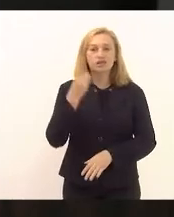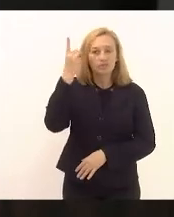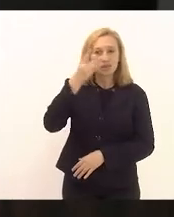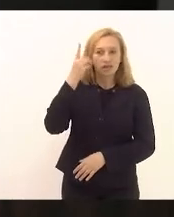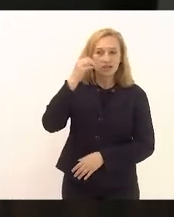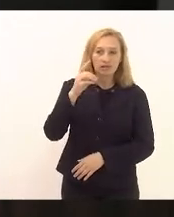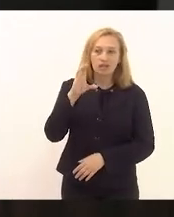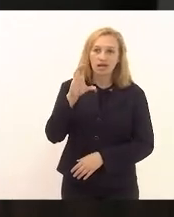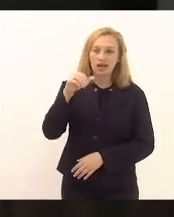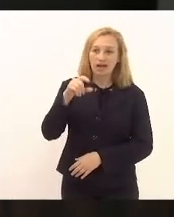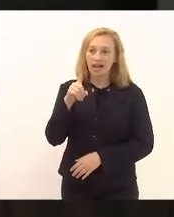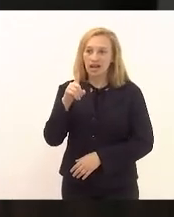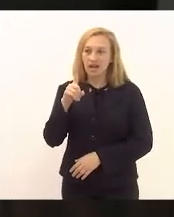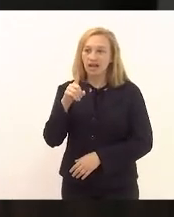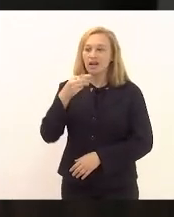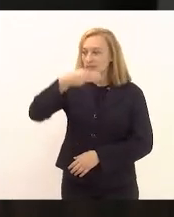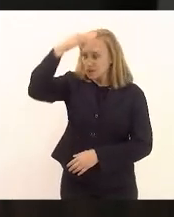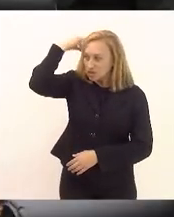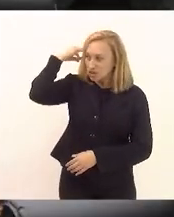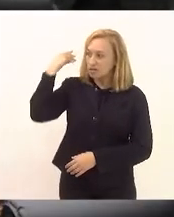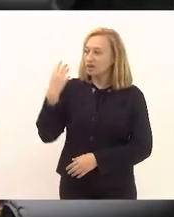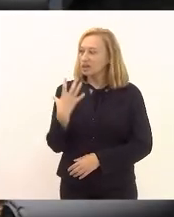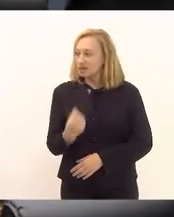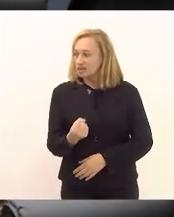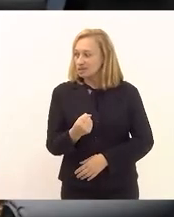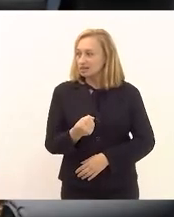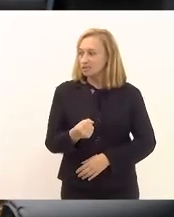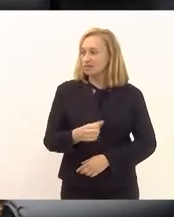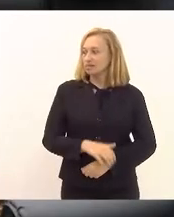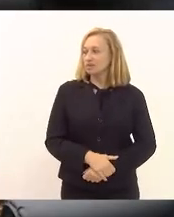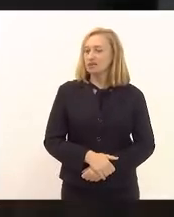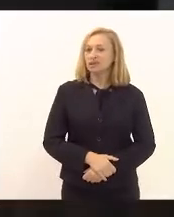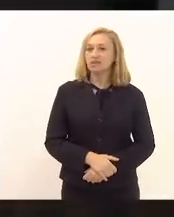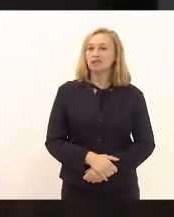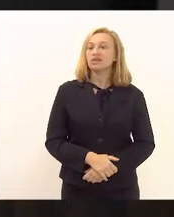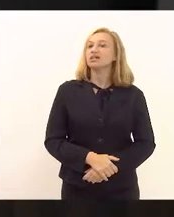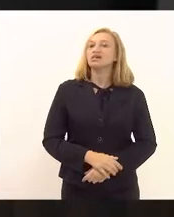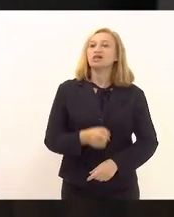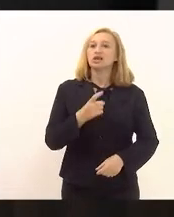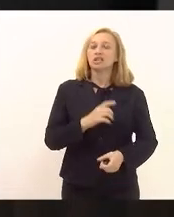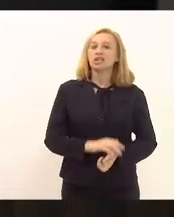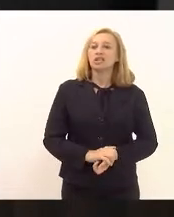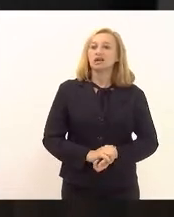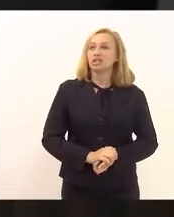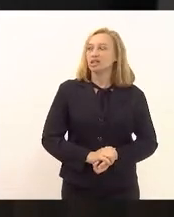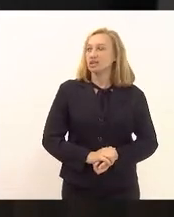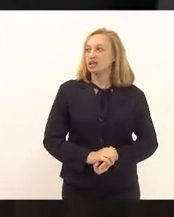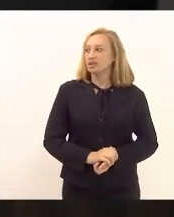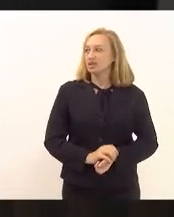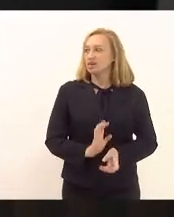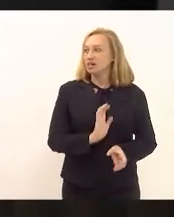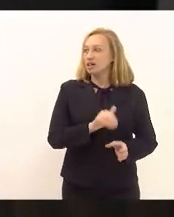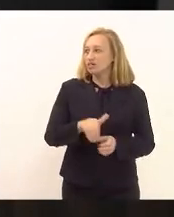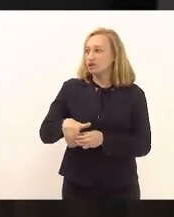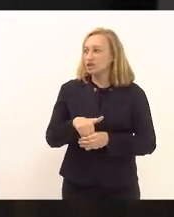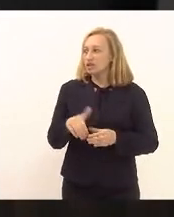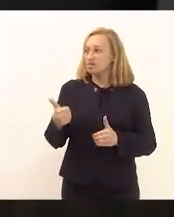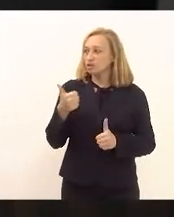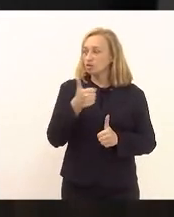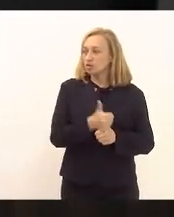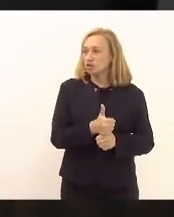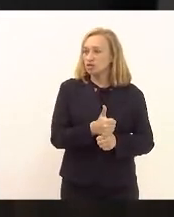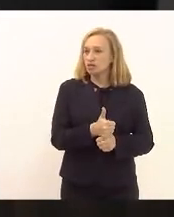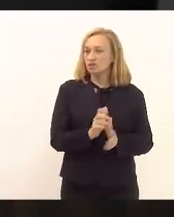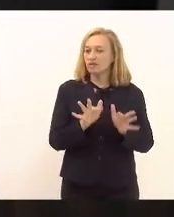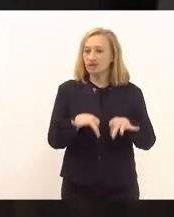Márcio Pacheco. Parecer favorável. Pareceres emitidos em votação substitutivo com